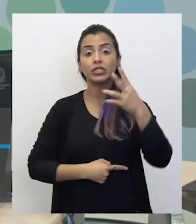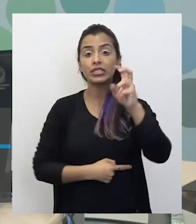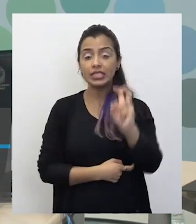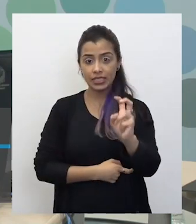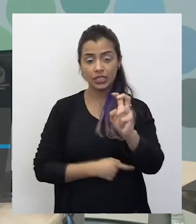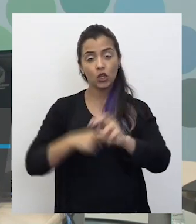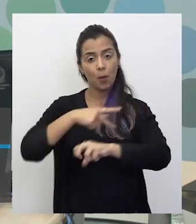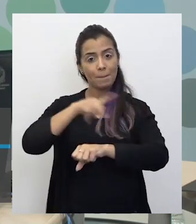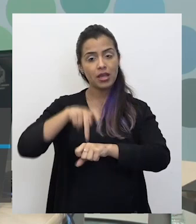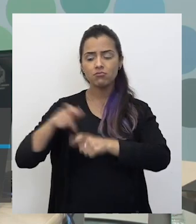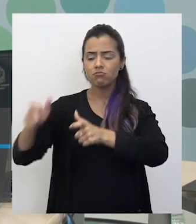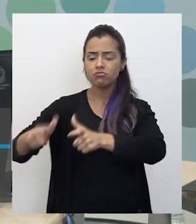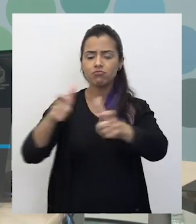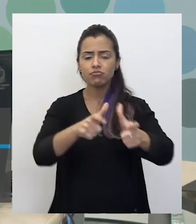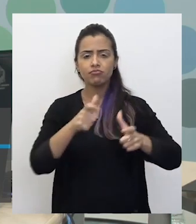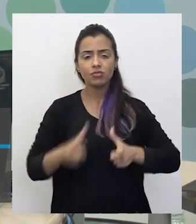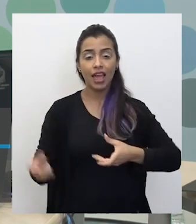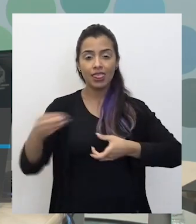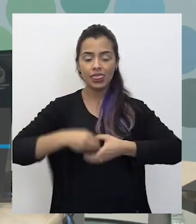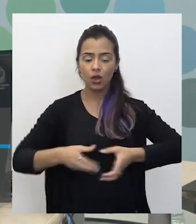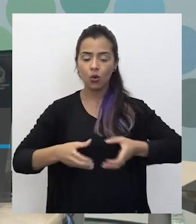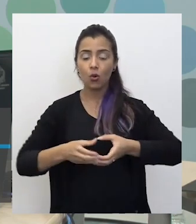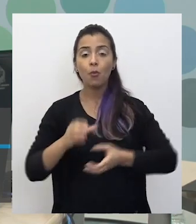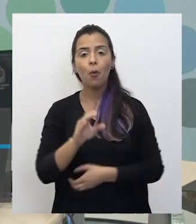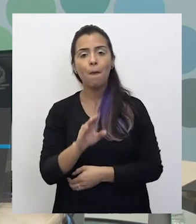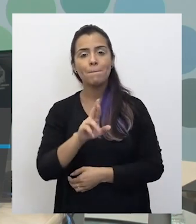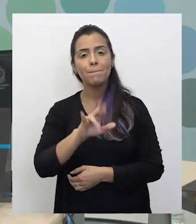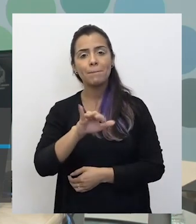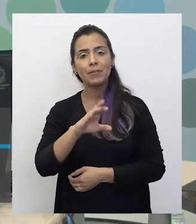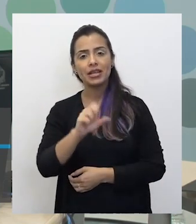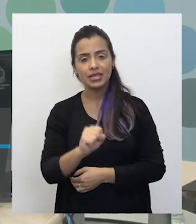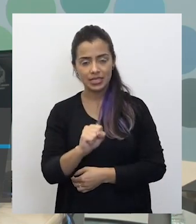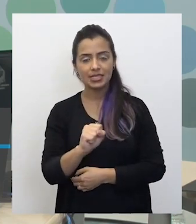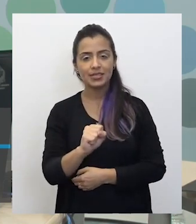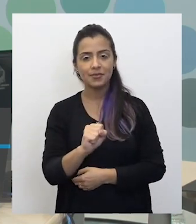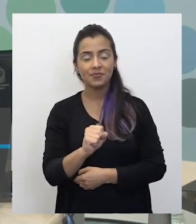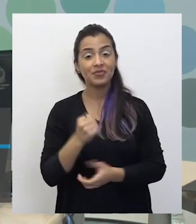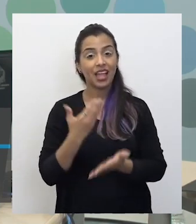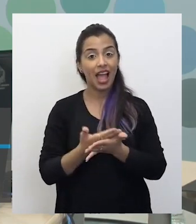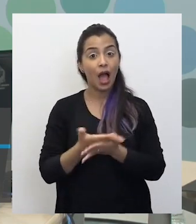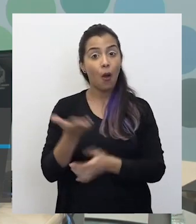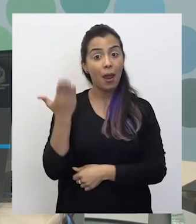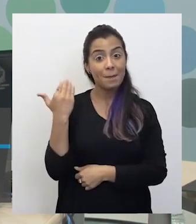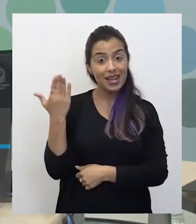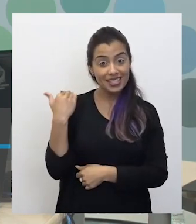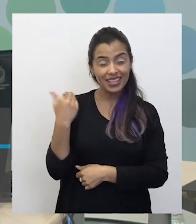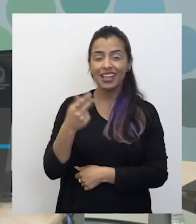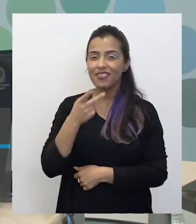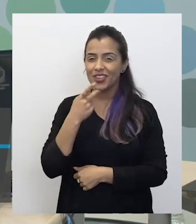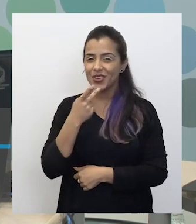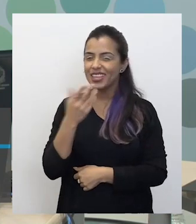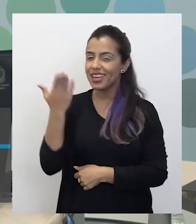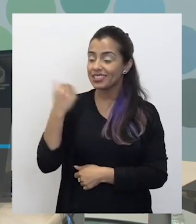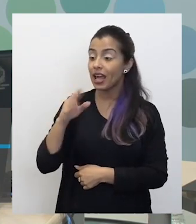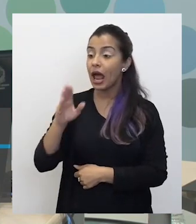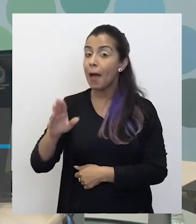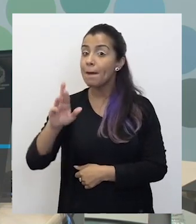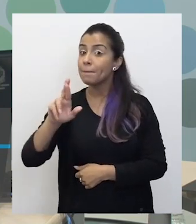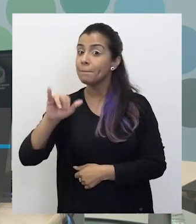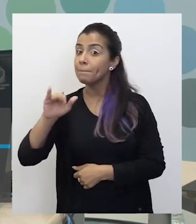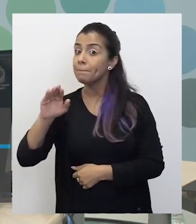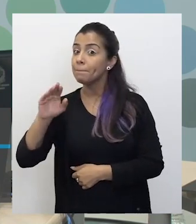o BRICS. Nós vimos também na aula passada, né, que inicialmente era BRIC, né, nós não tínhamos a África do Sul